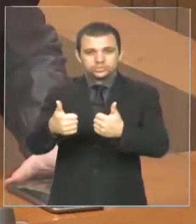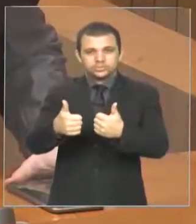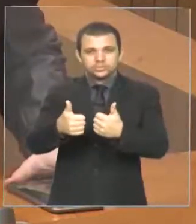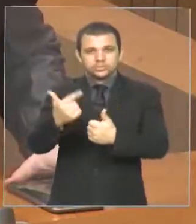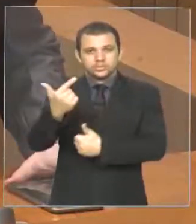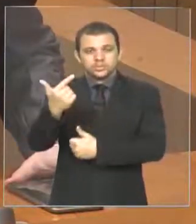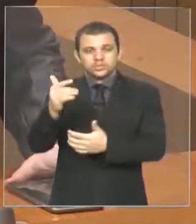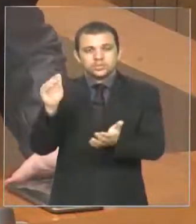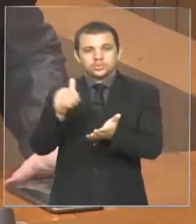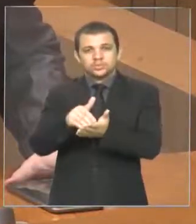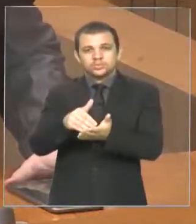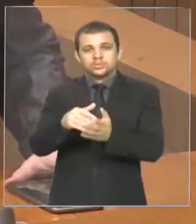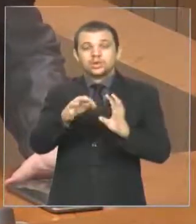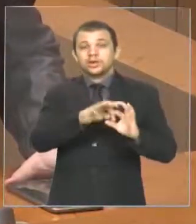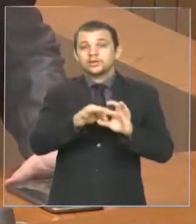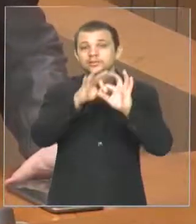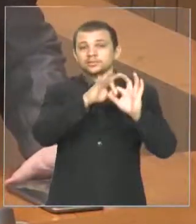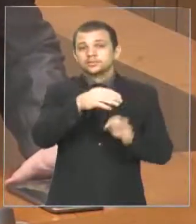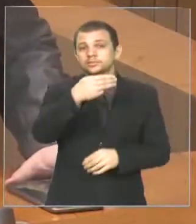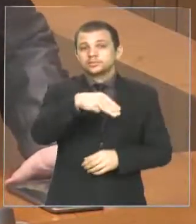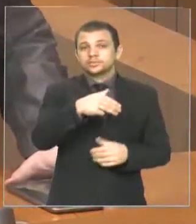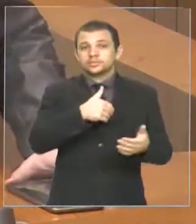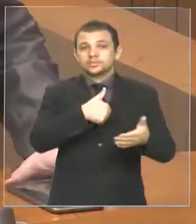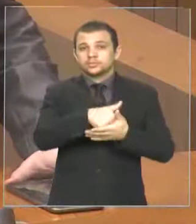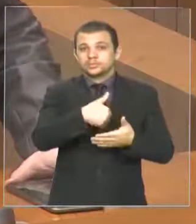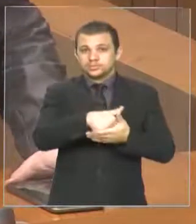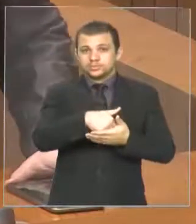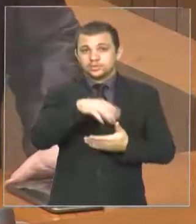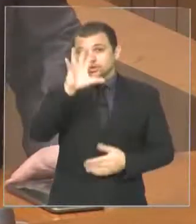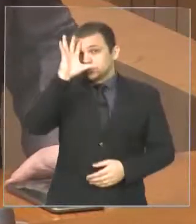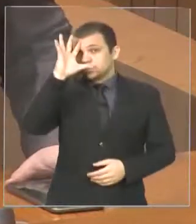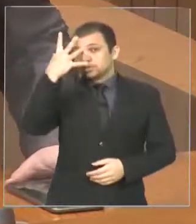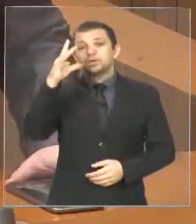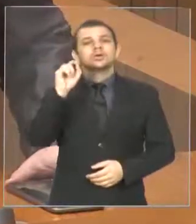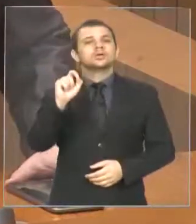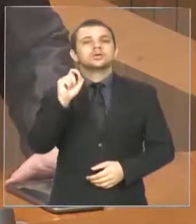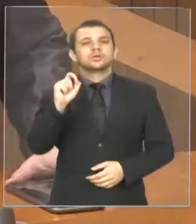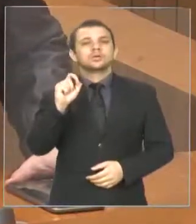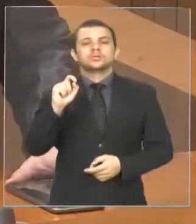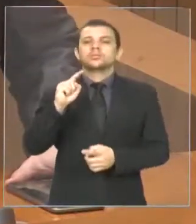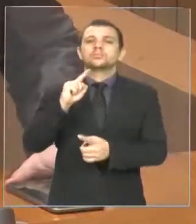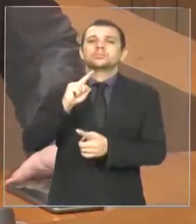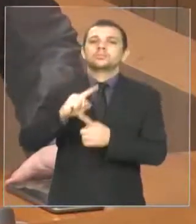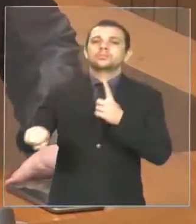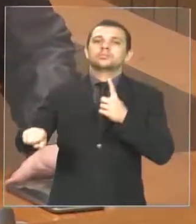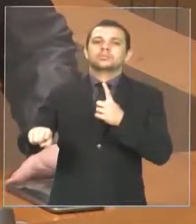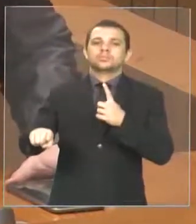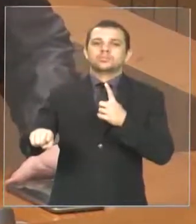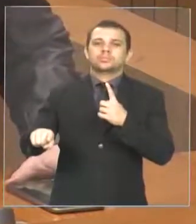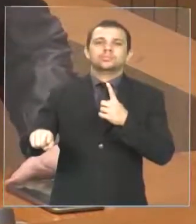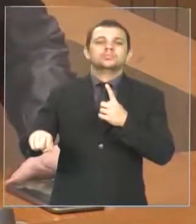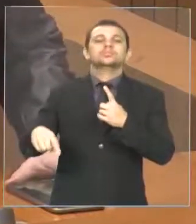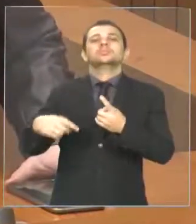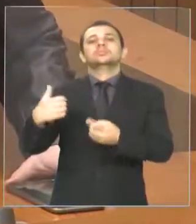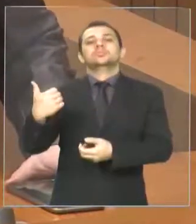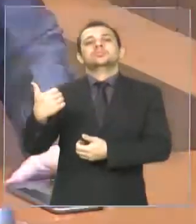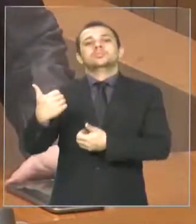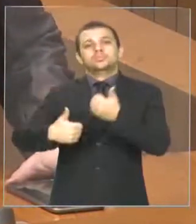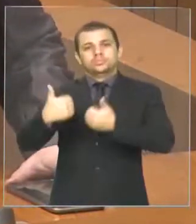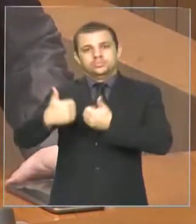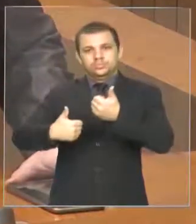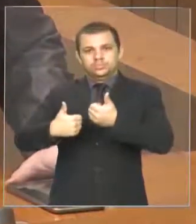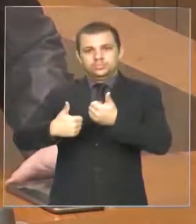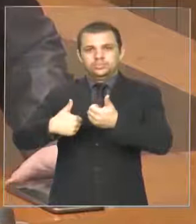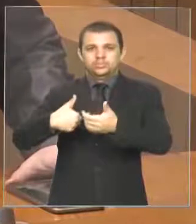finais, a Federação Maranhense de Futebol resolveu proibir a realização do último jogo, que seria